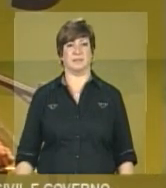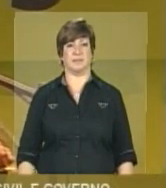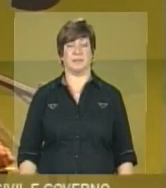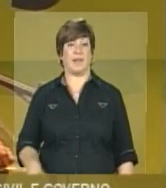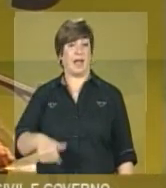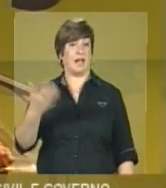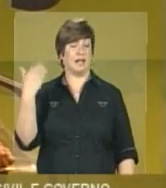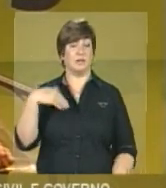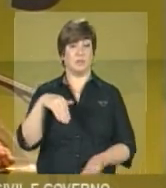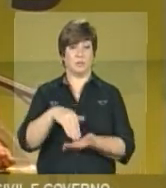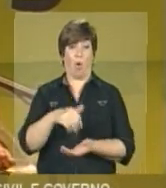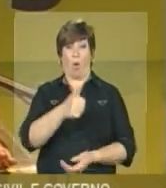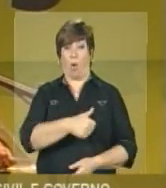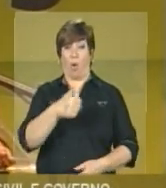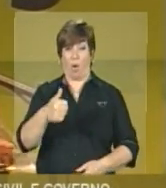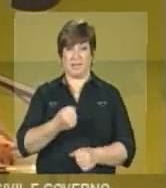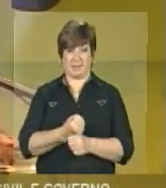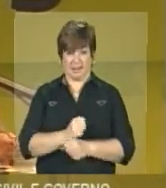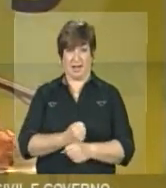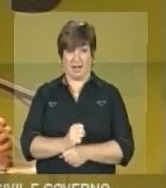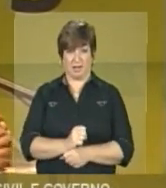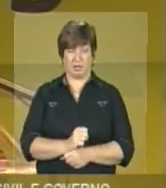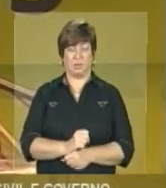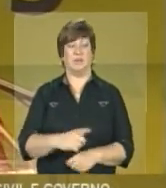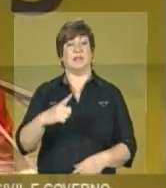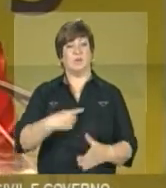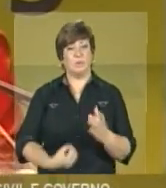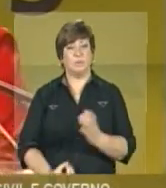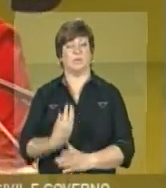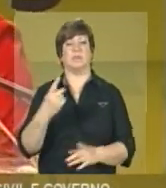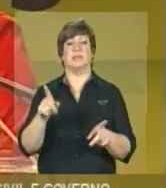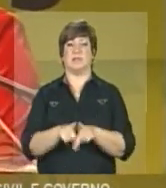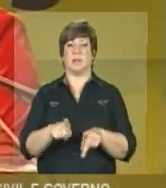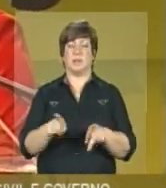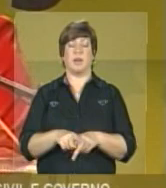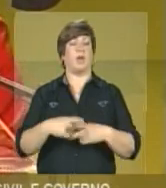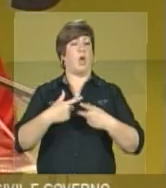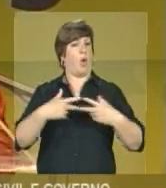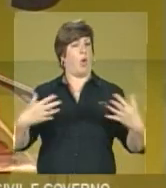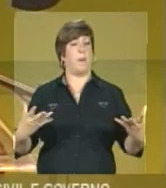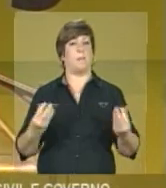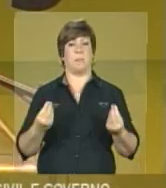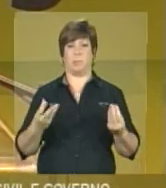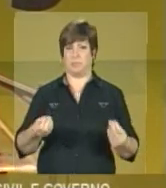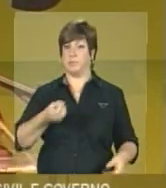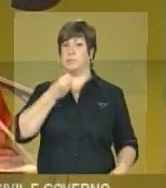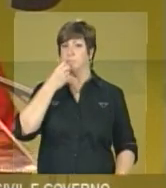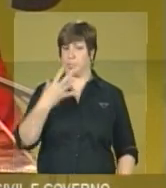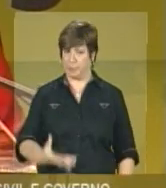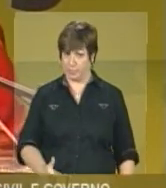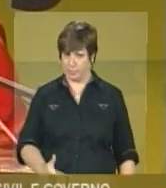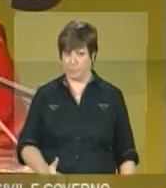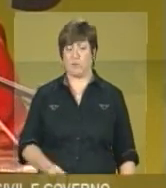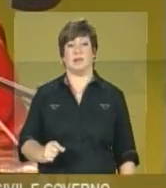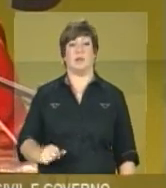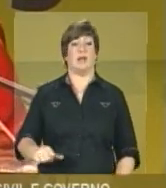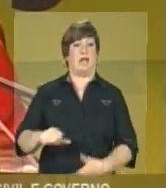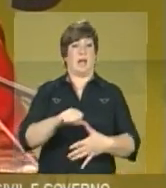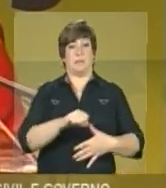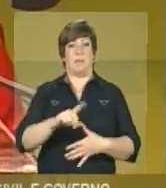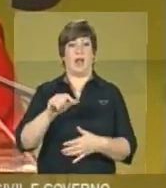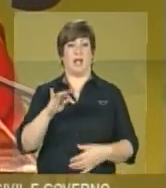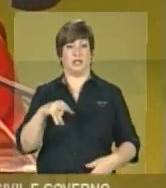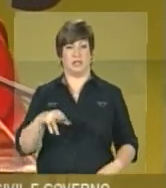Nesses últimos 11 anos surgiram também coisas muito positivas. Na América